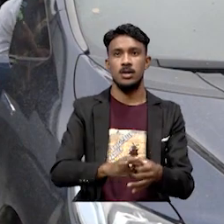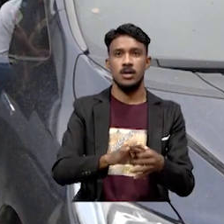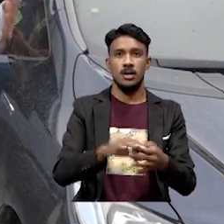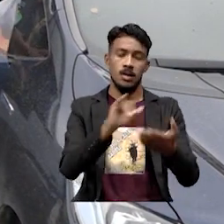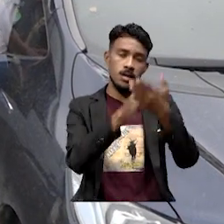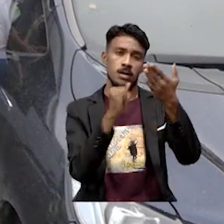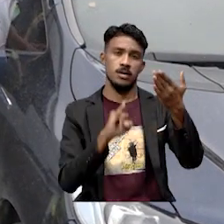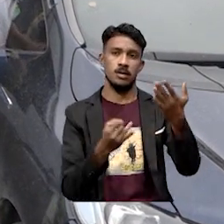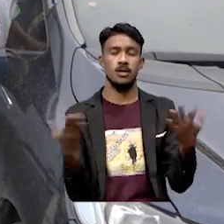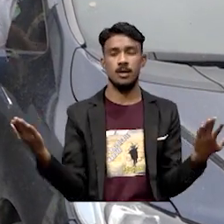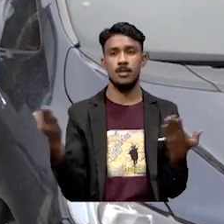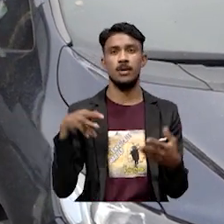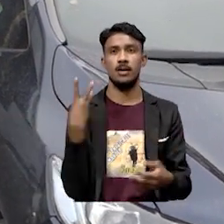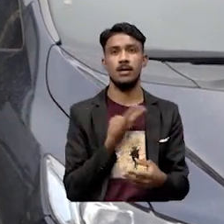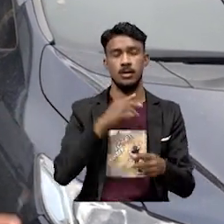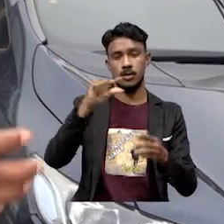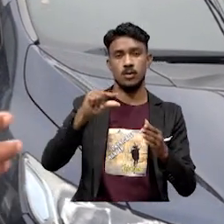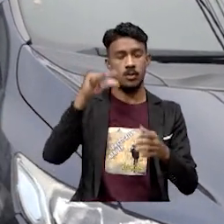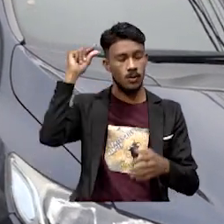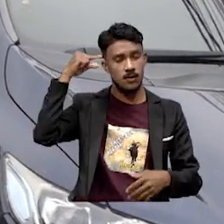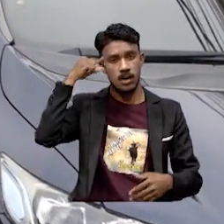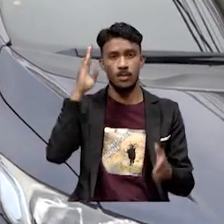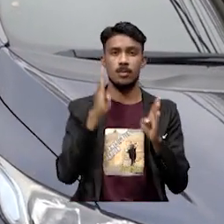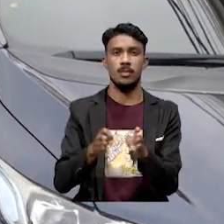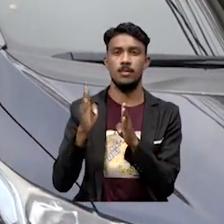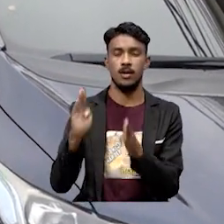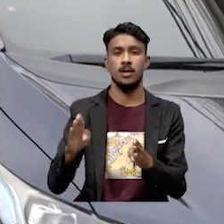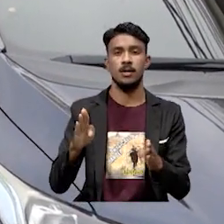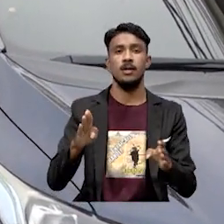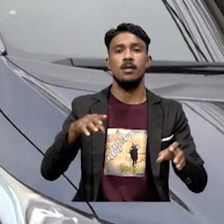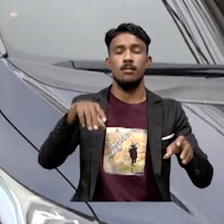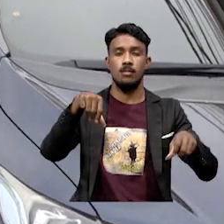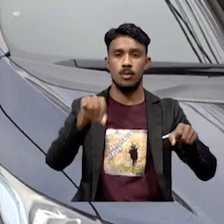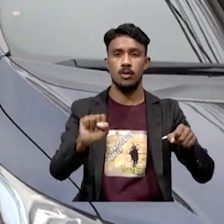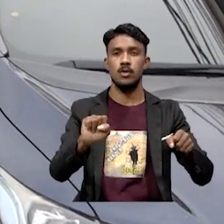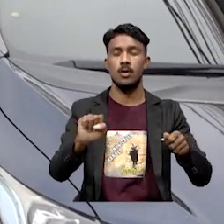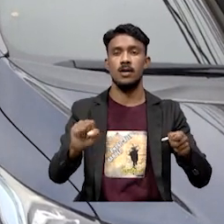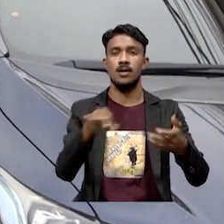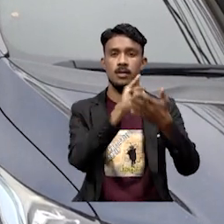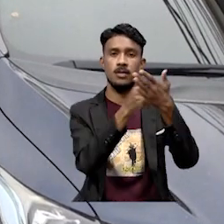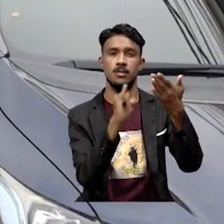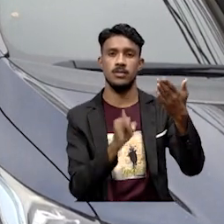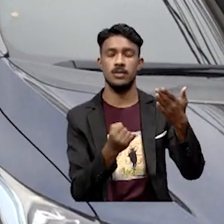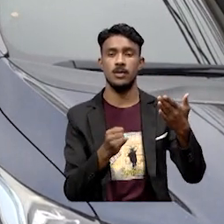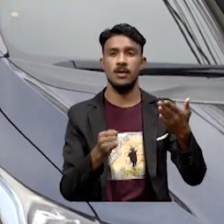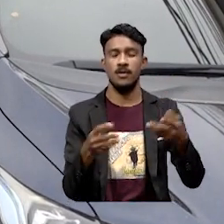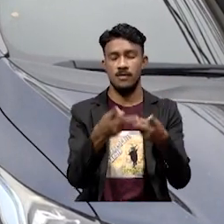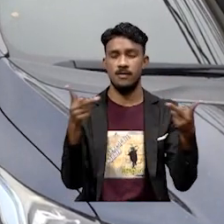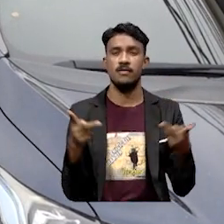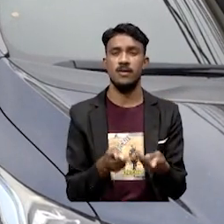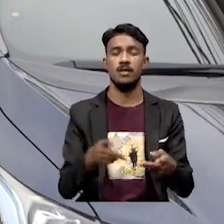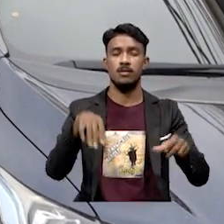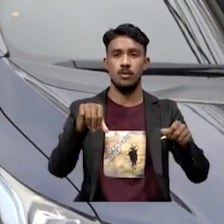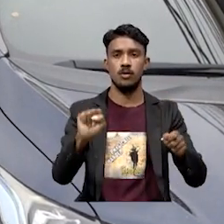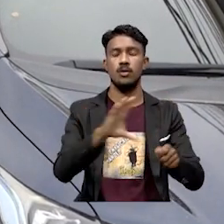maka itene governo preparado na motor ne halo estacionamento ia marcação ne ba maka merece pa motor fati kareta